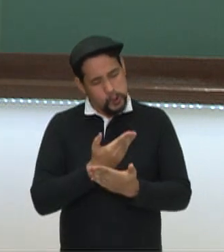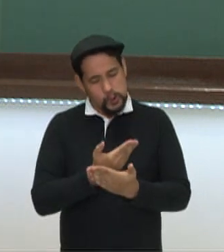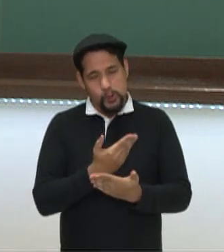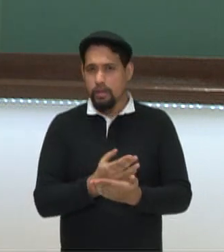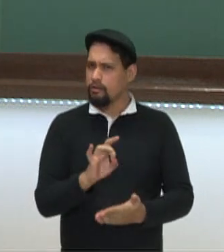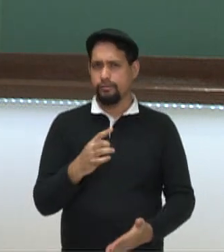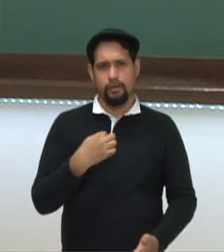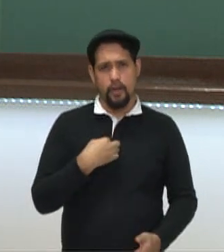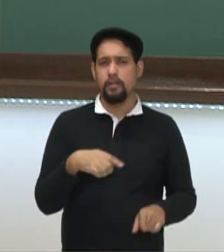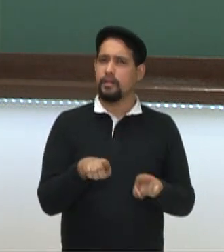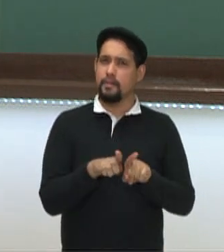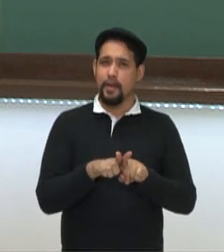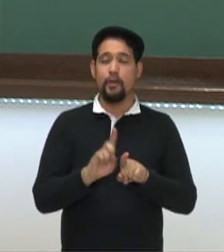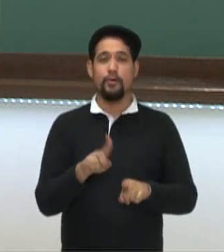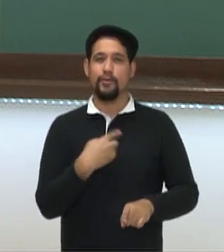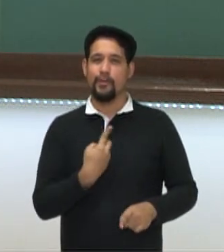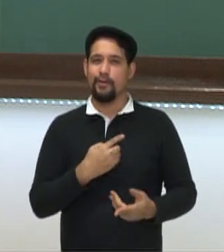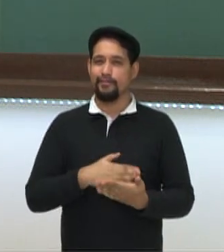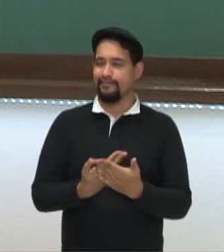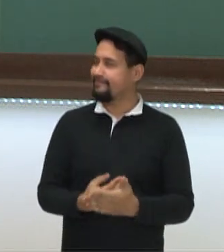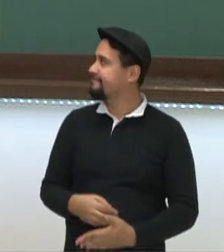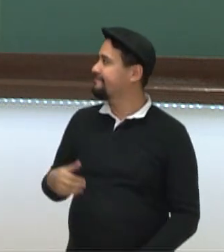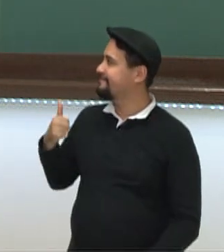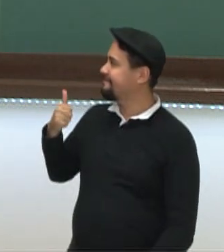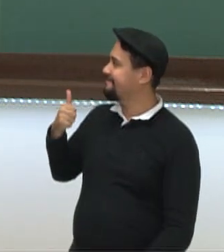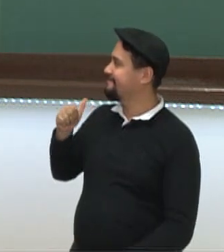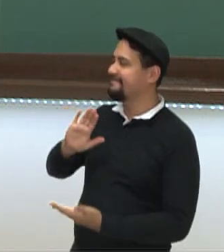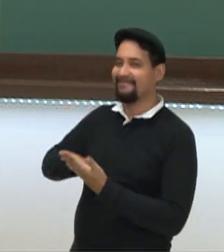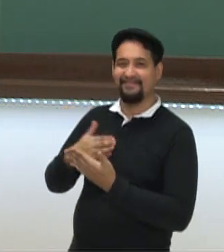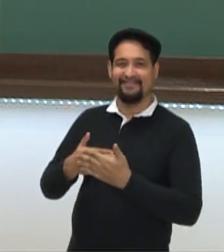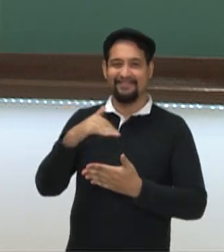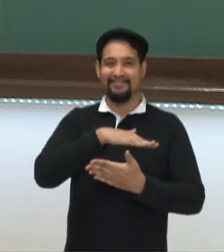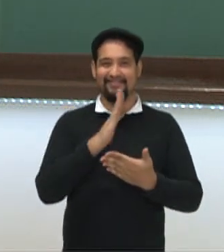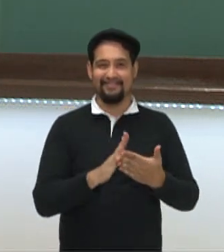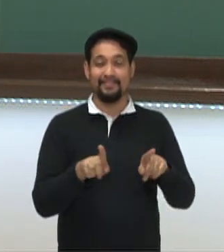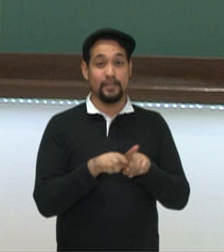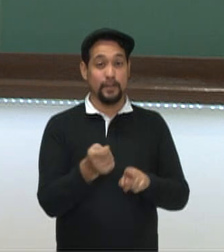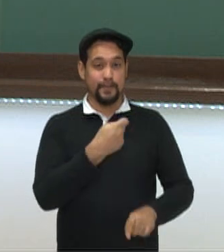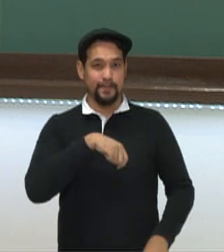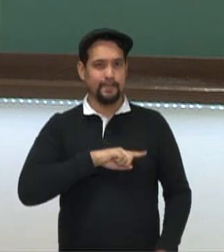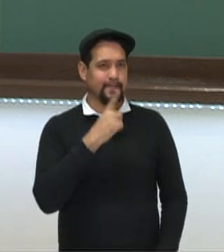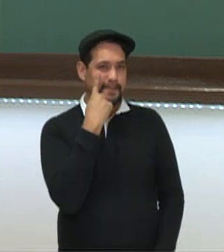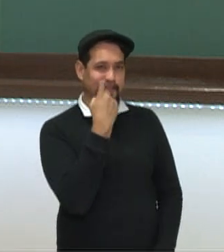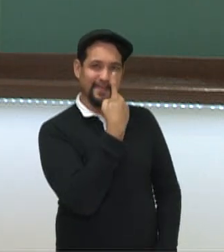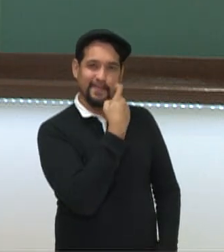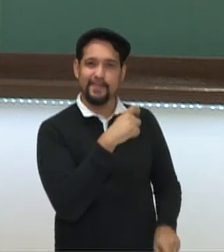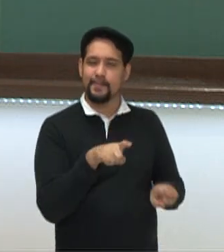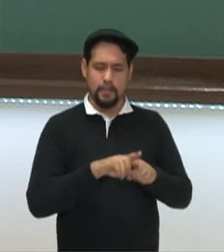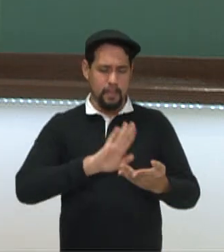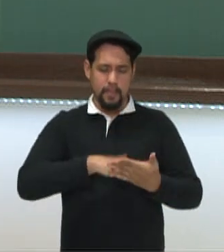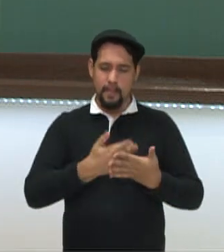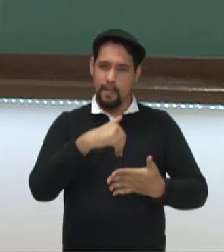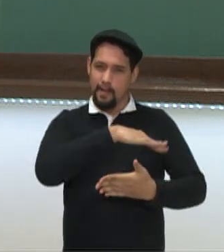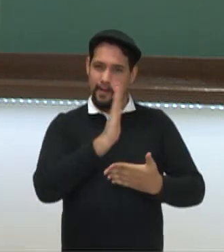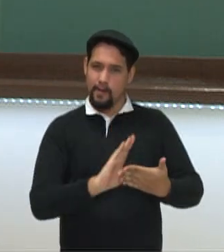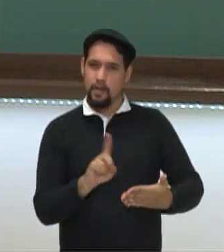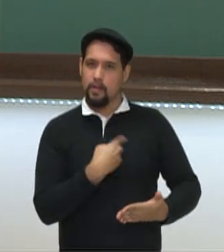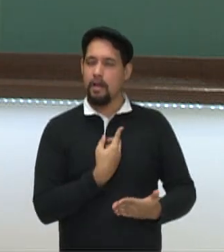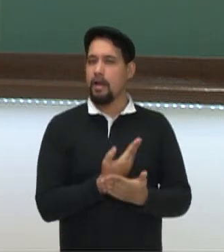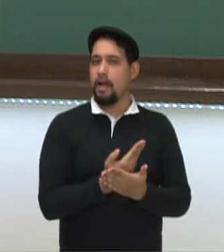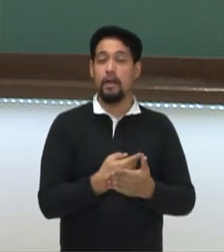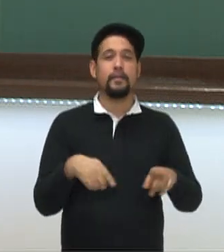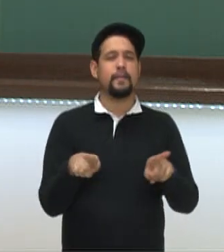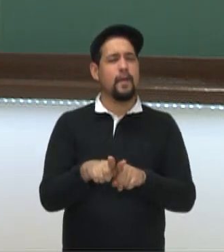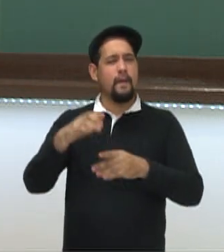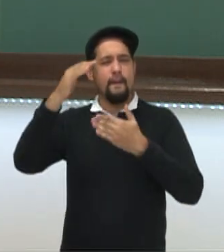só eu, mas o nosso queridíssimo Kelvin aqui, que está nos acompanhando e interpretando as nossas aulas, e o